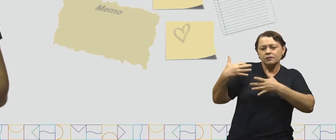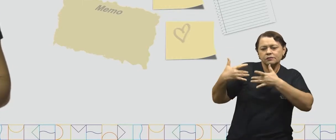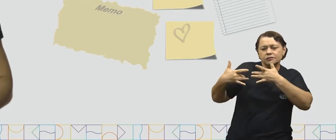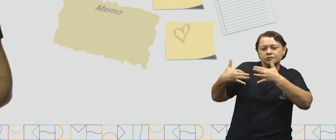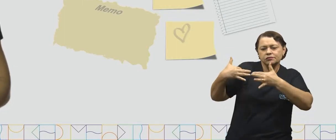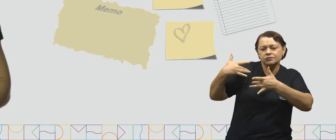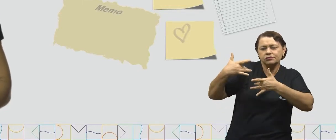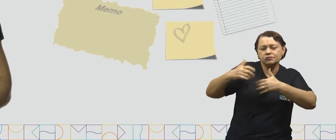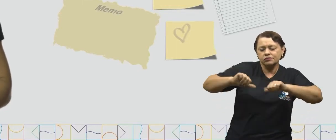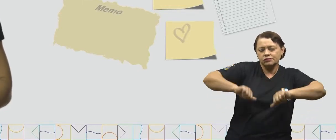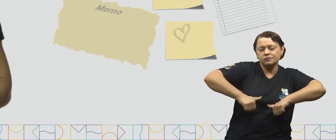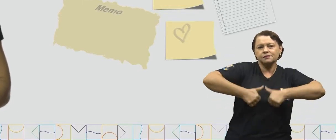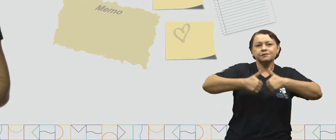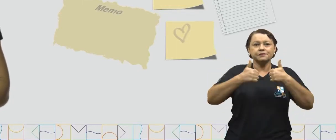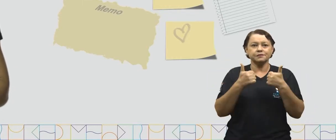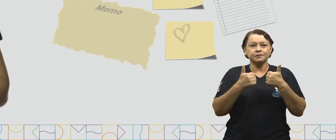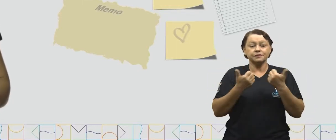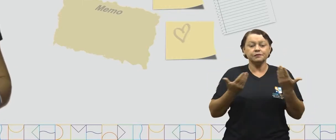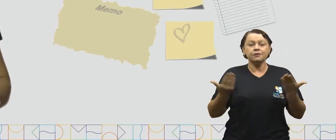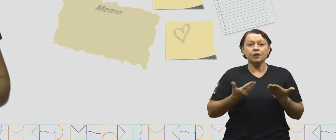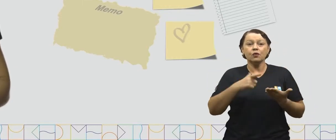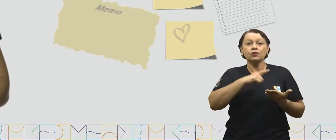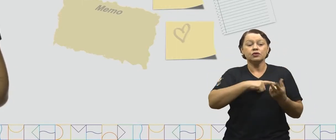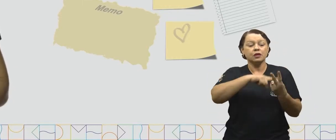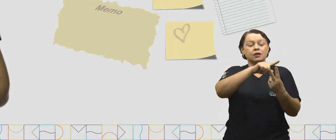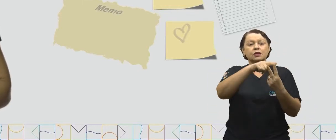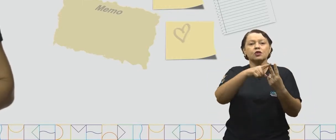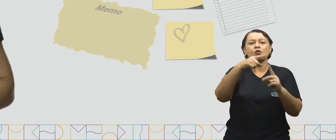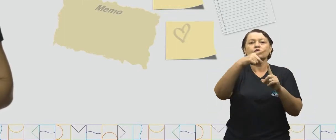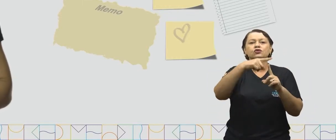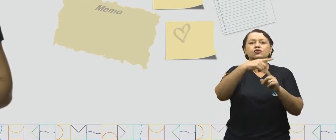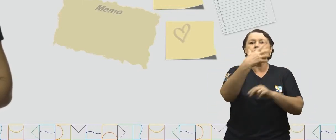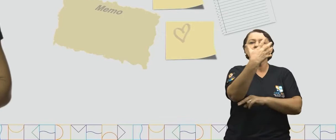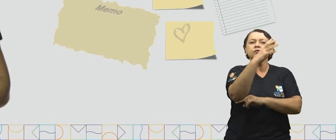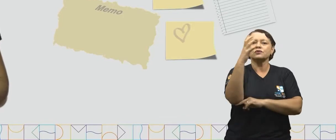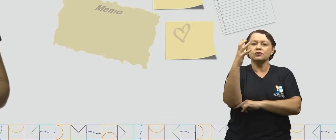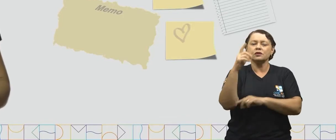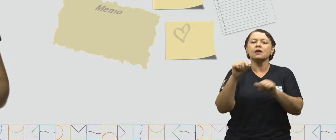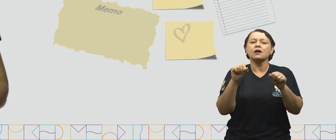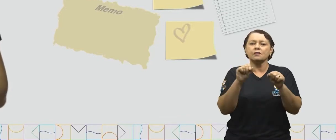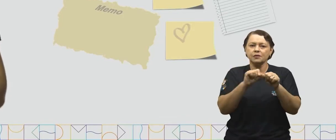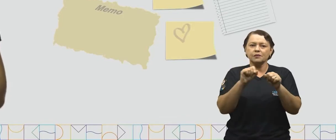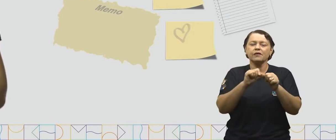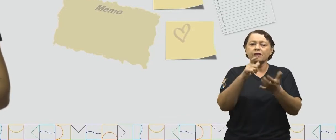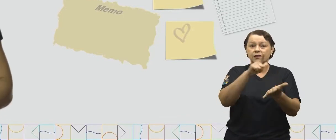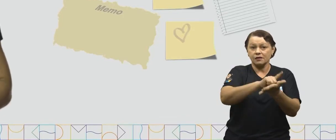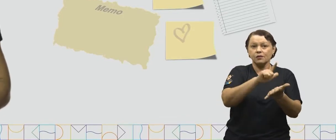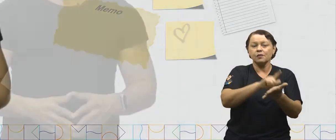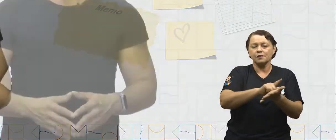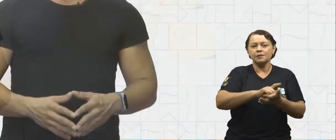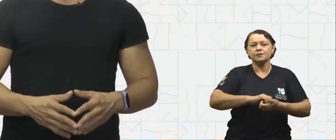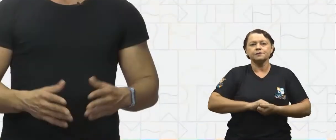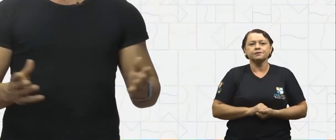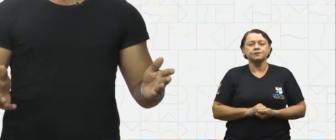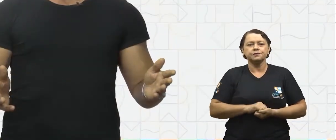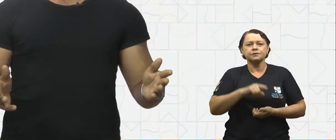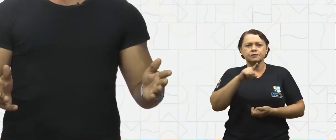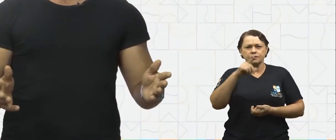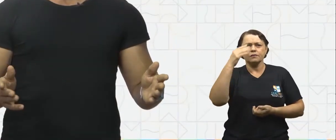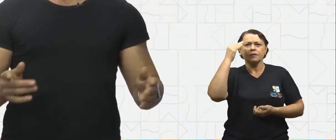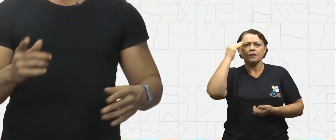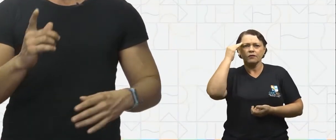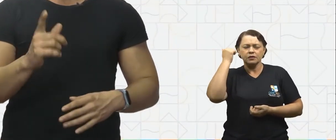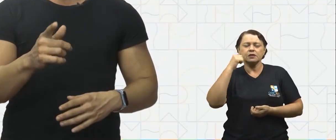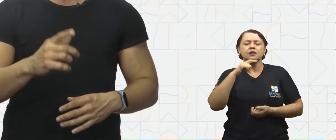dia, 2 tipos de árvores são cultivadas para a fabricação do papel: o eucalipto e o pinheiro. Você